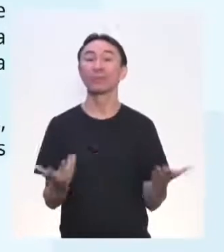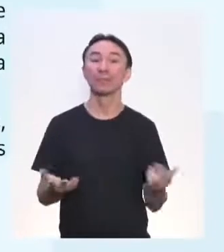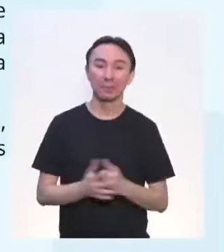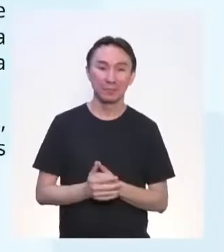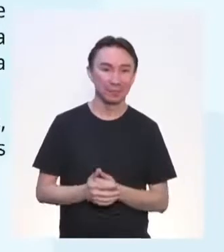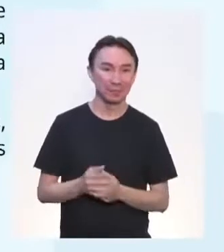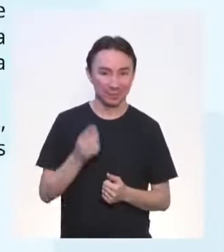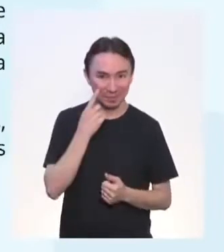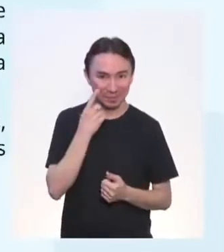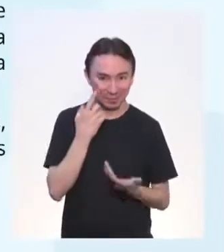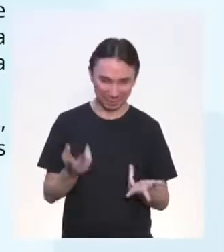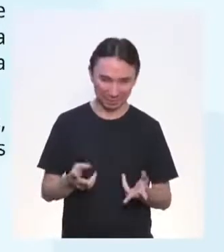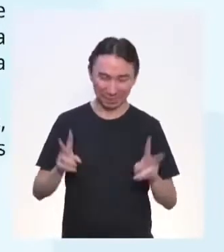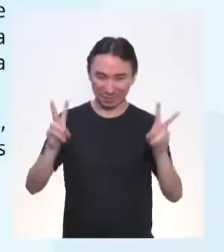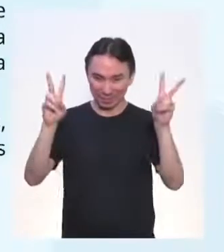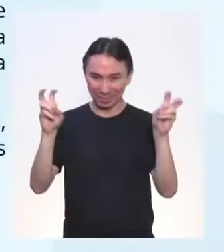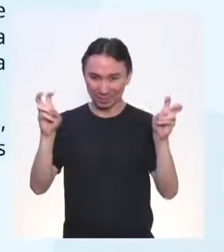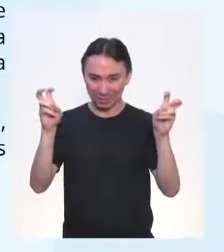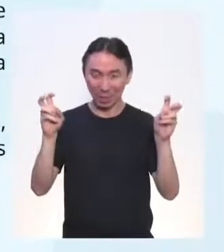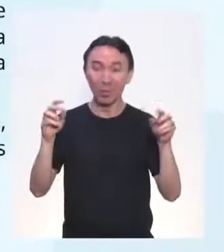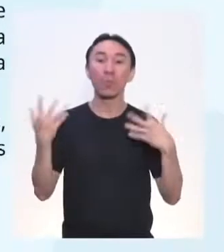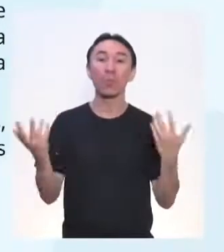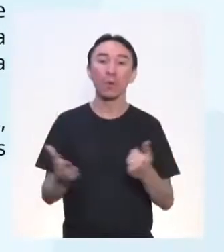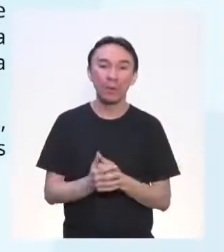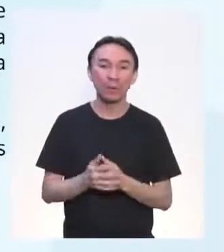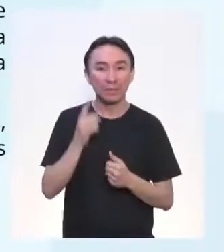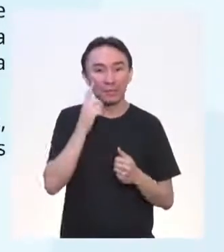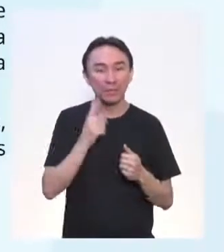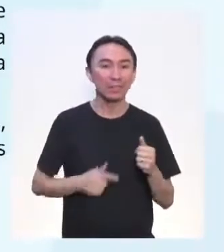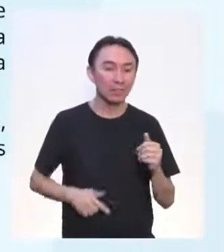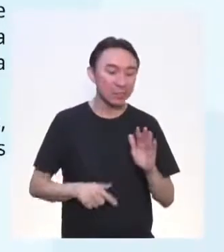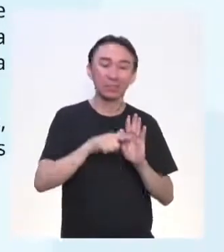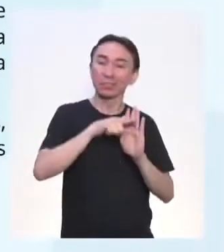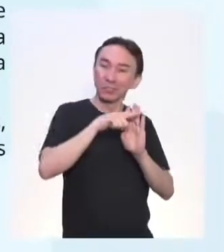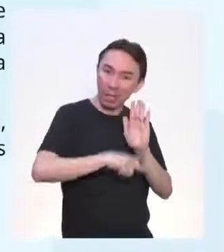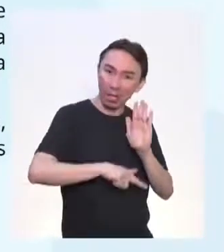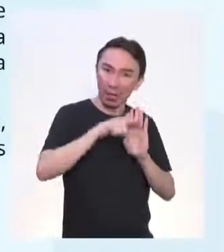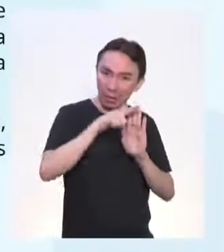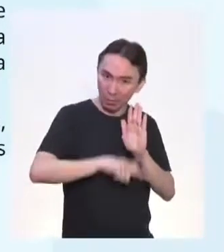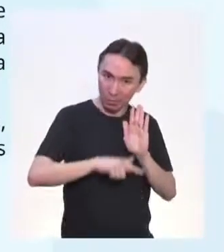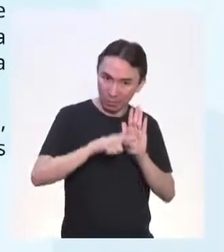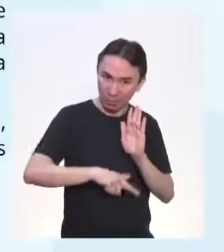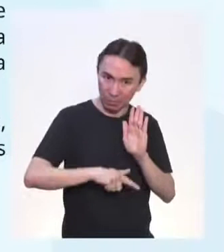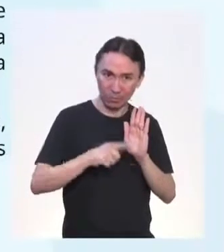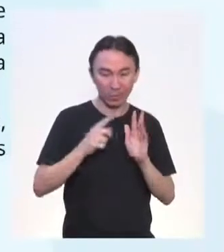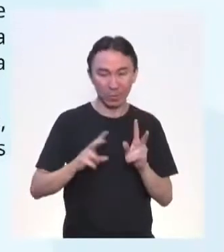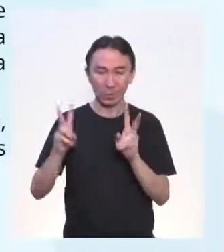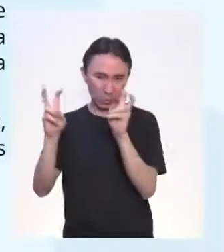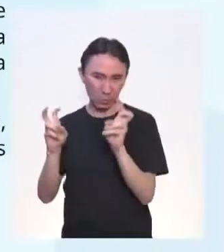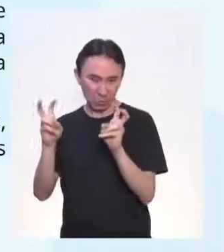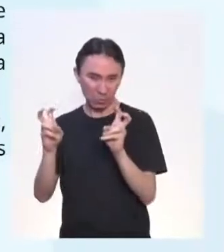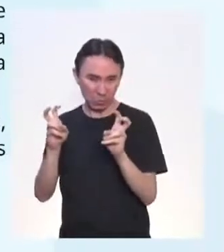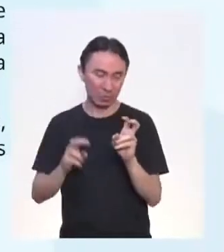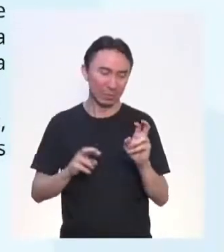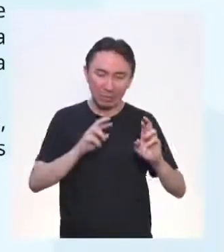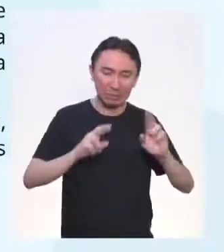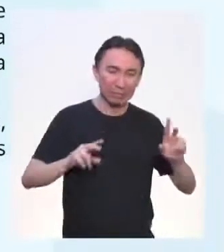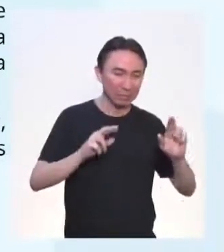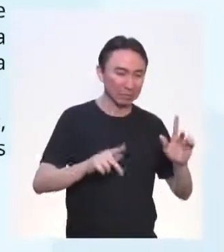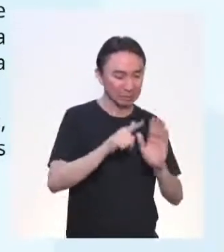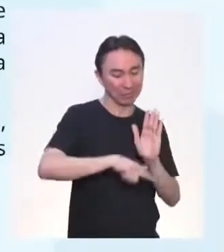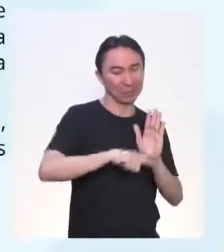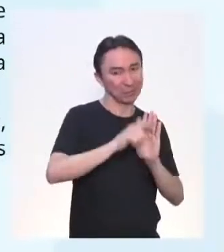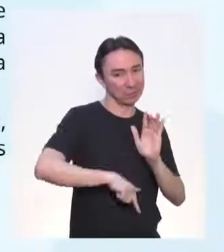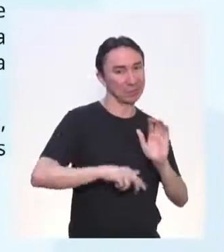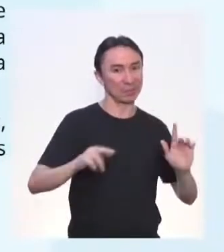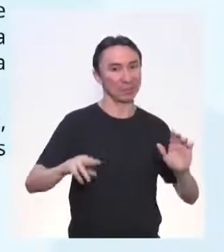aula. O mesmo assunto em gêneros textuais diferentes. A habilidade, deem um print aí na